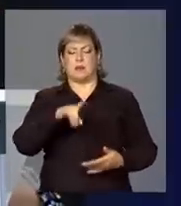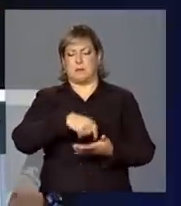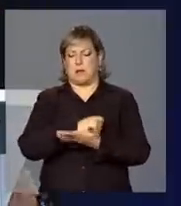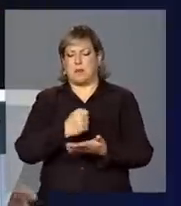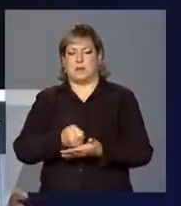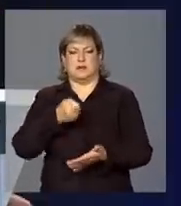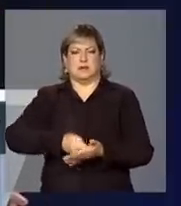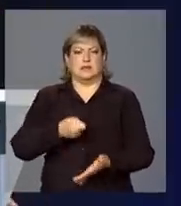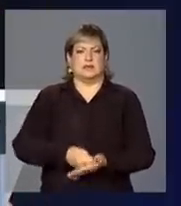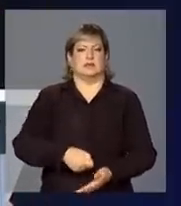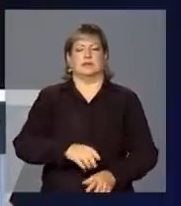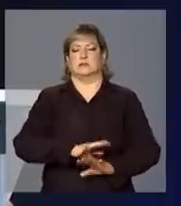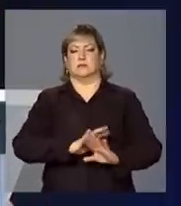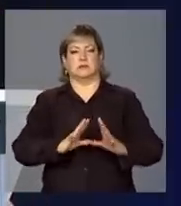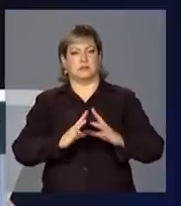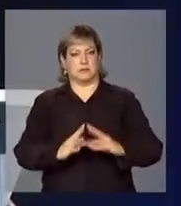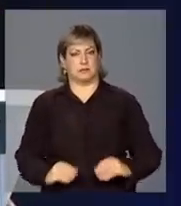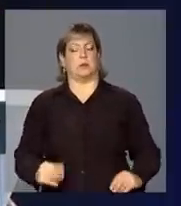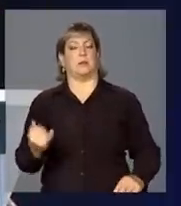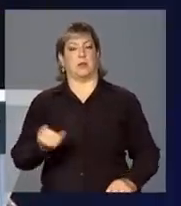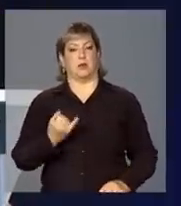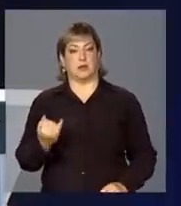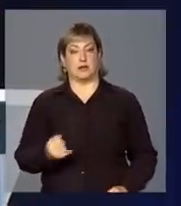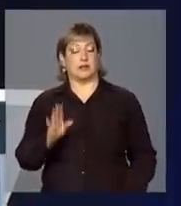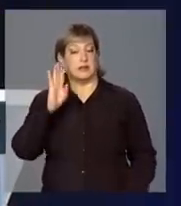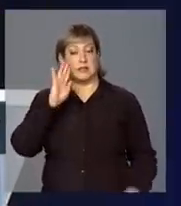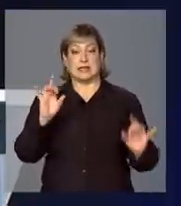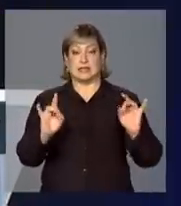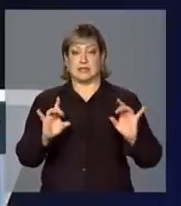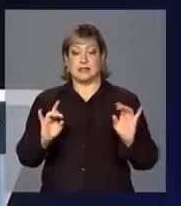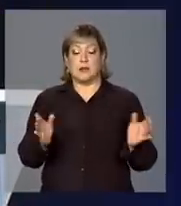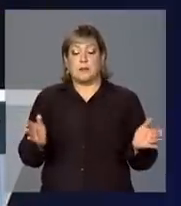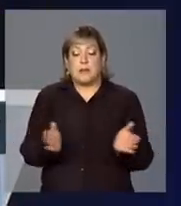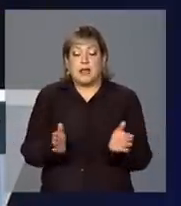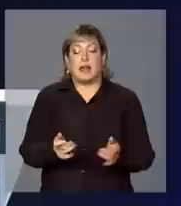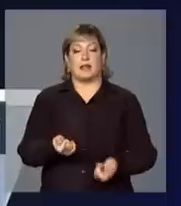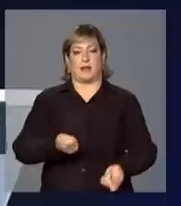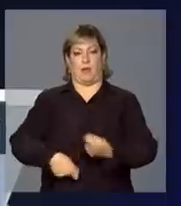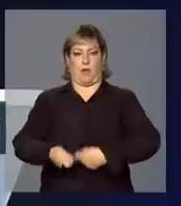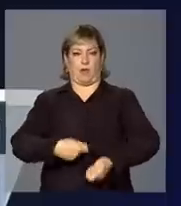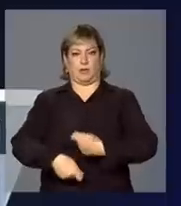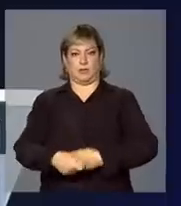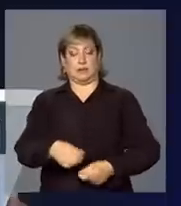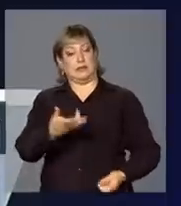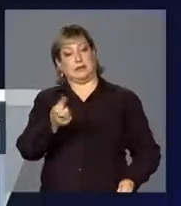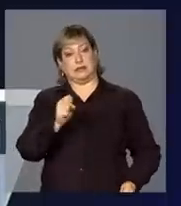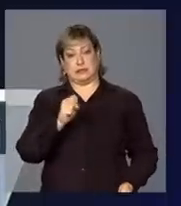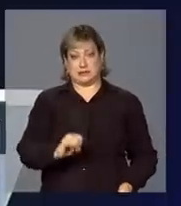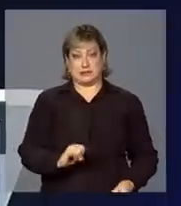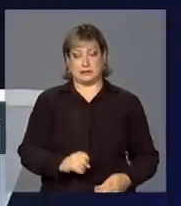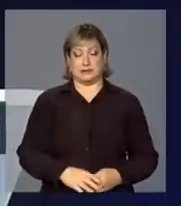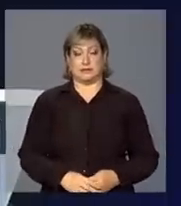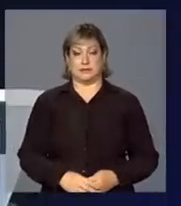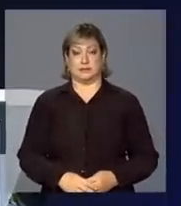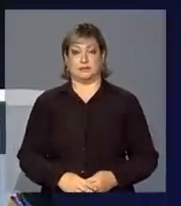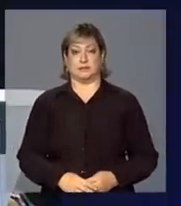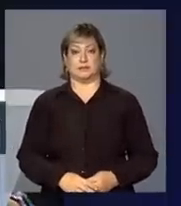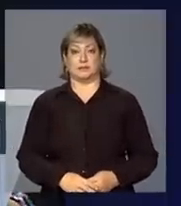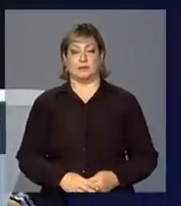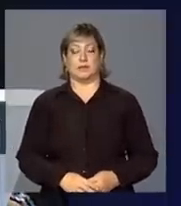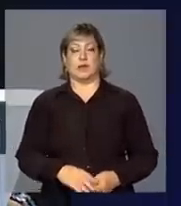desburocratização, em especial nos pequenos negócios. Se